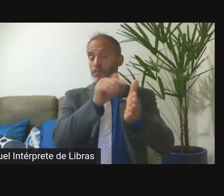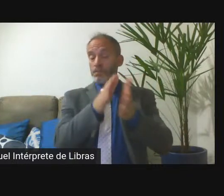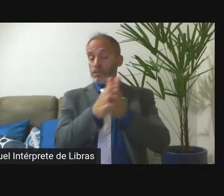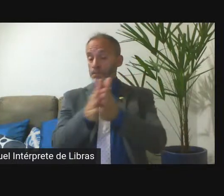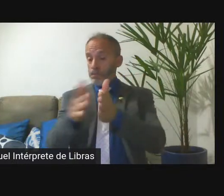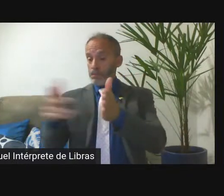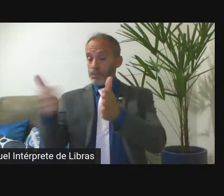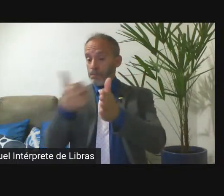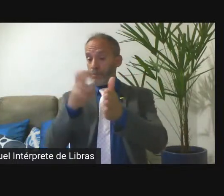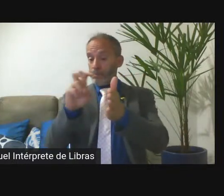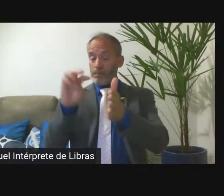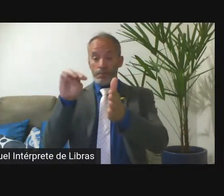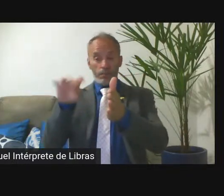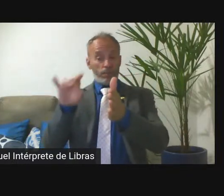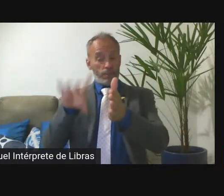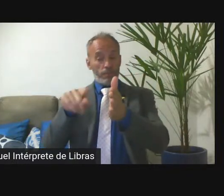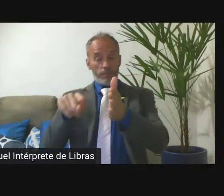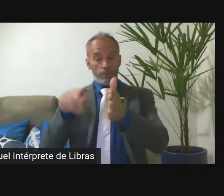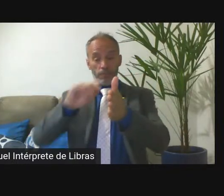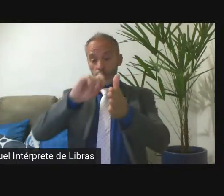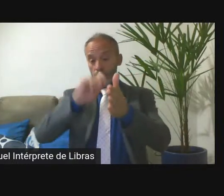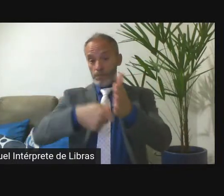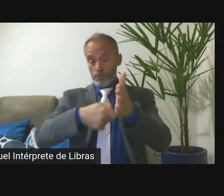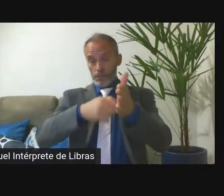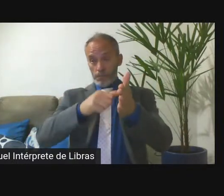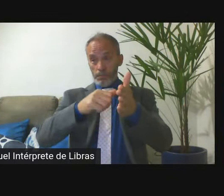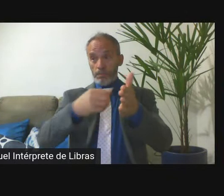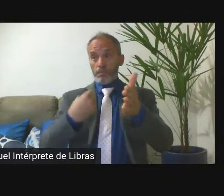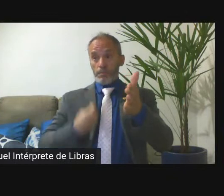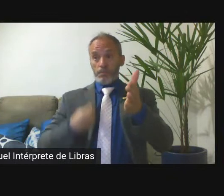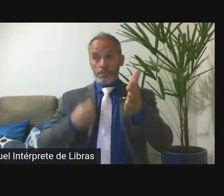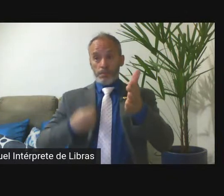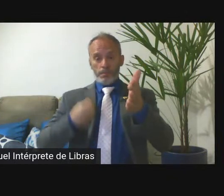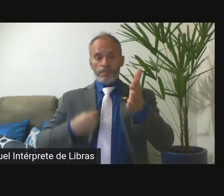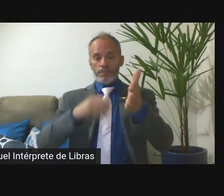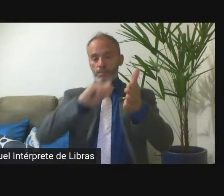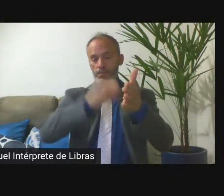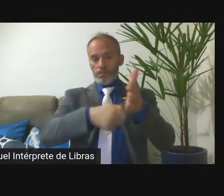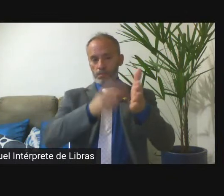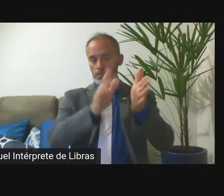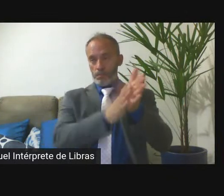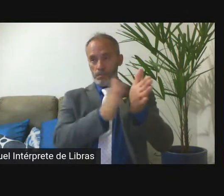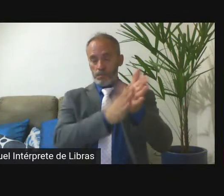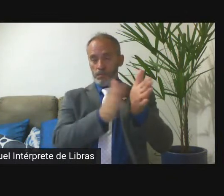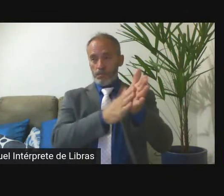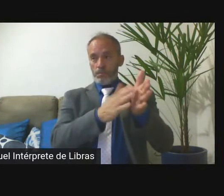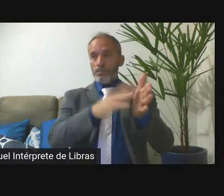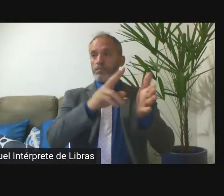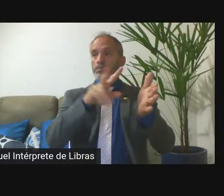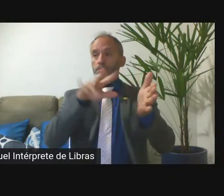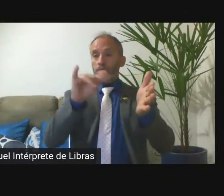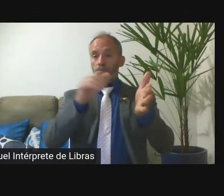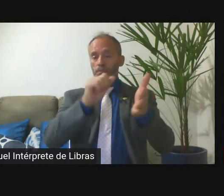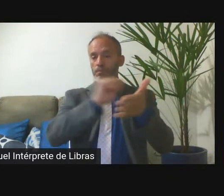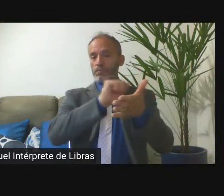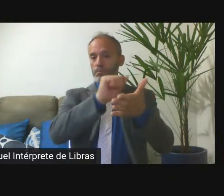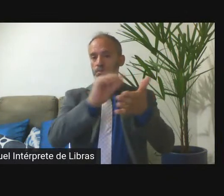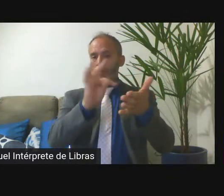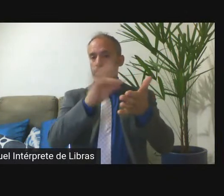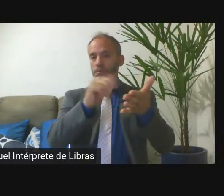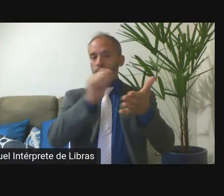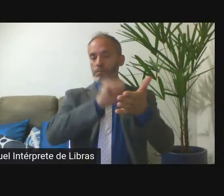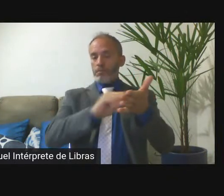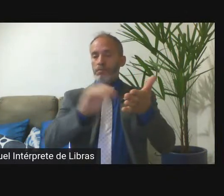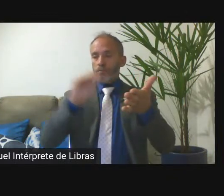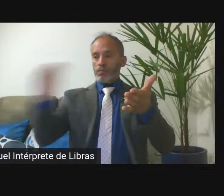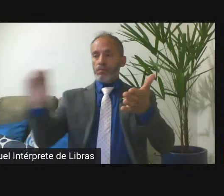cerimônia. Somente com a confirmação da presença por meio desse formulário, o seu nome constará na ata